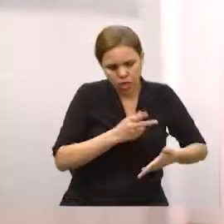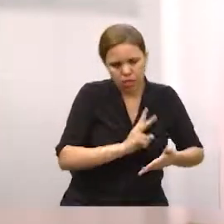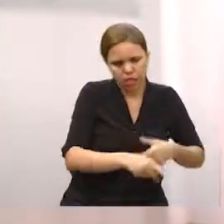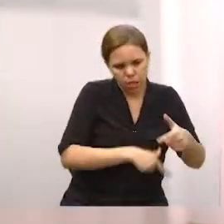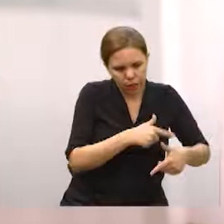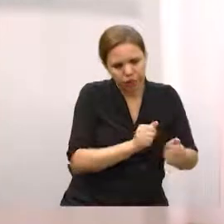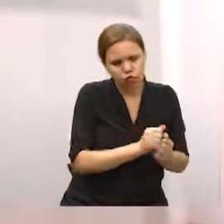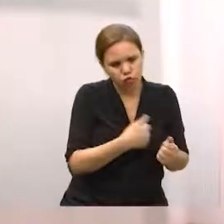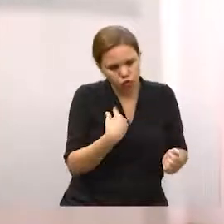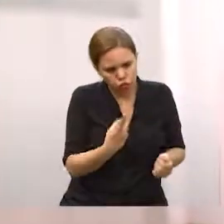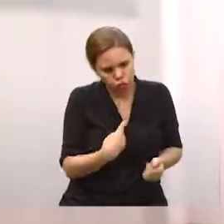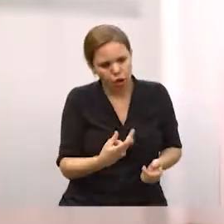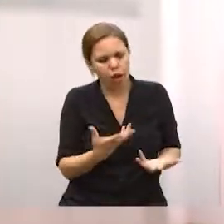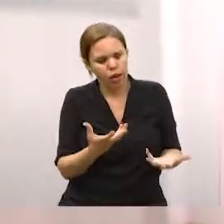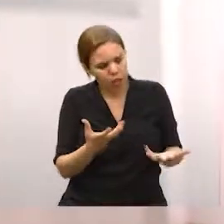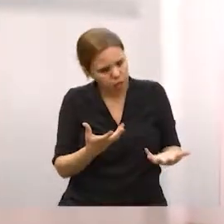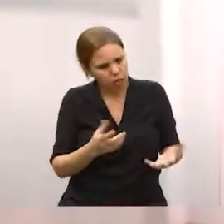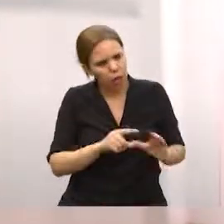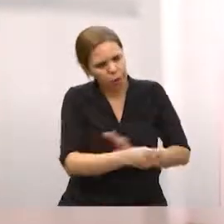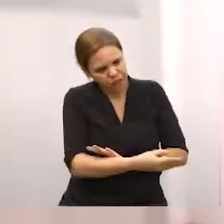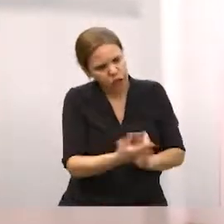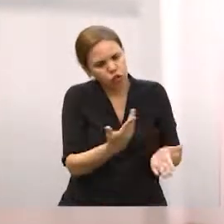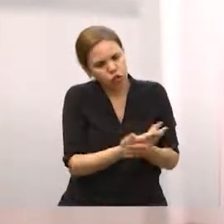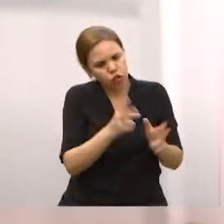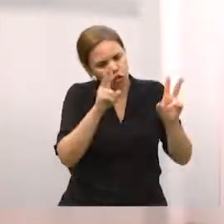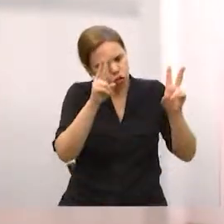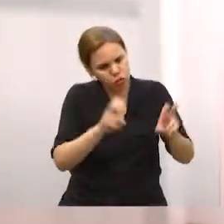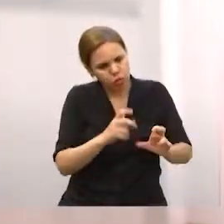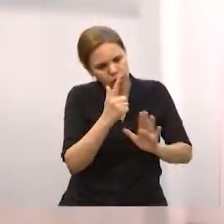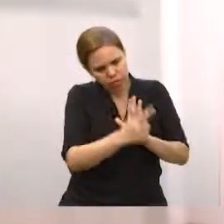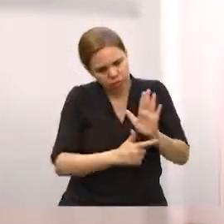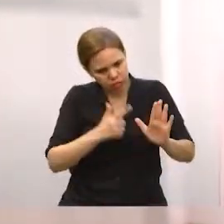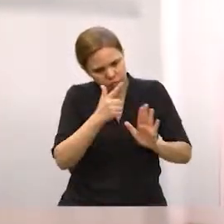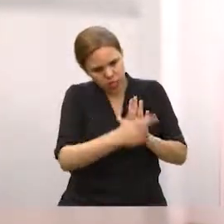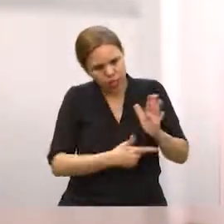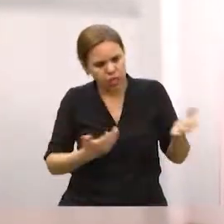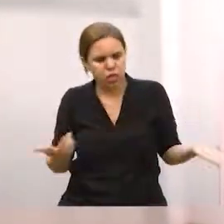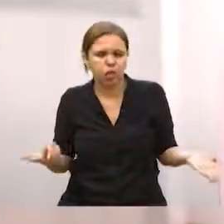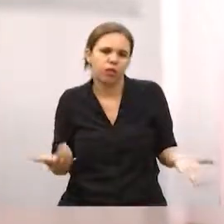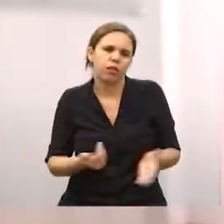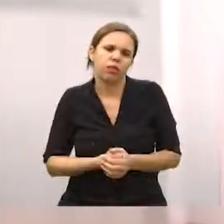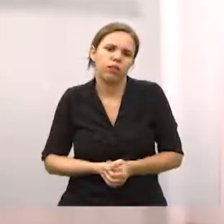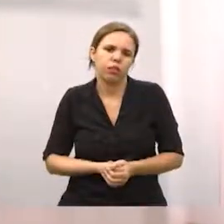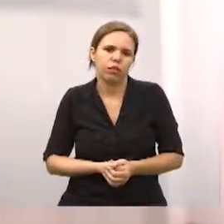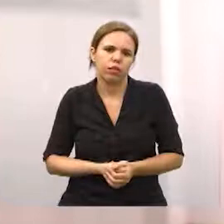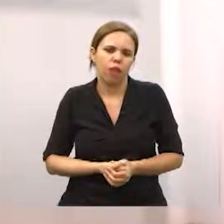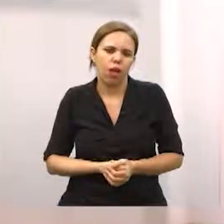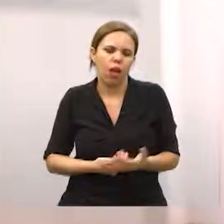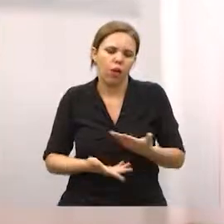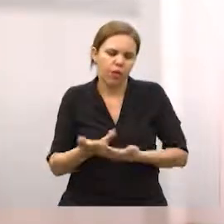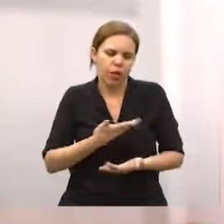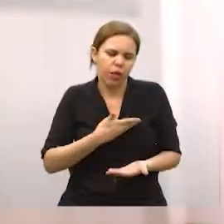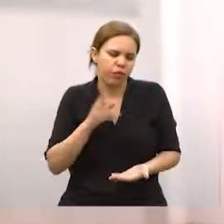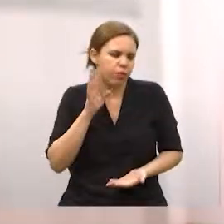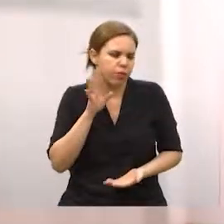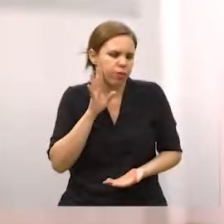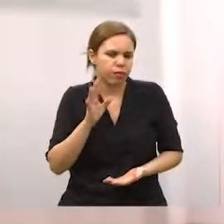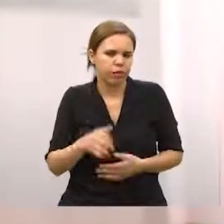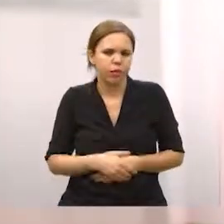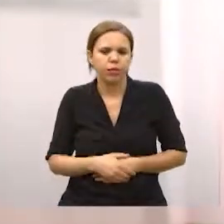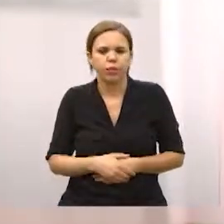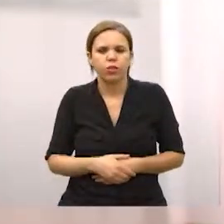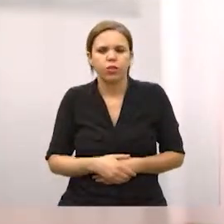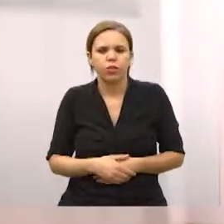convívio, pessoas que trabalhavam com a gente, que queriam se aprofundar nos estudos sobre literatura. Era uma partilha entre amigos e foi muito